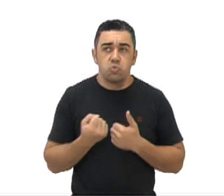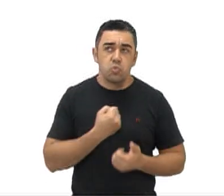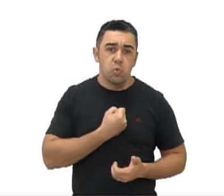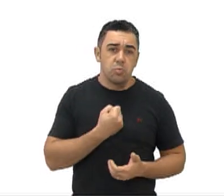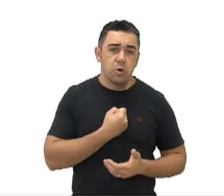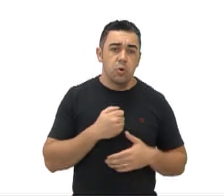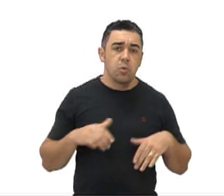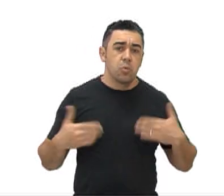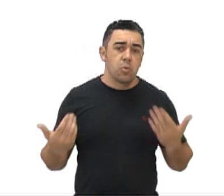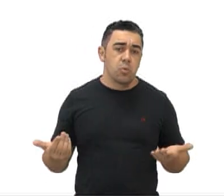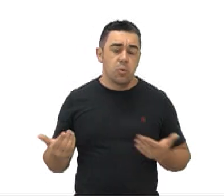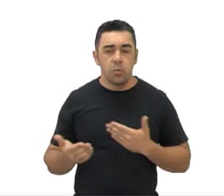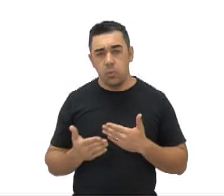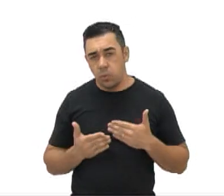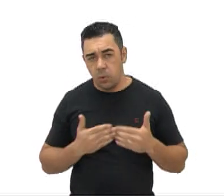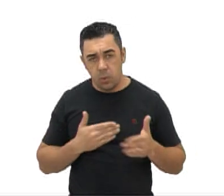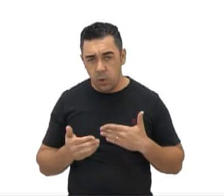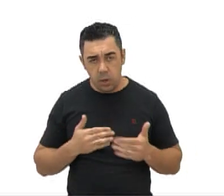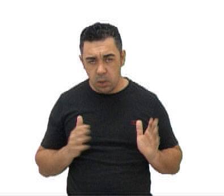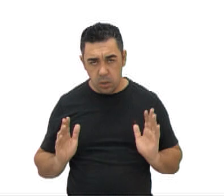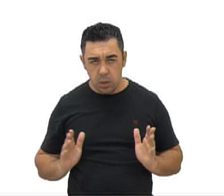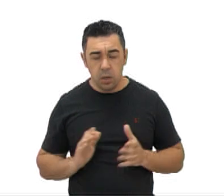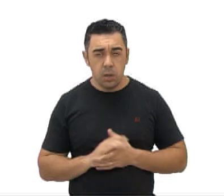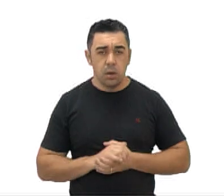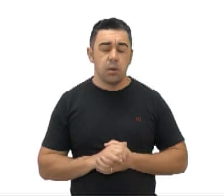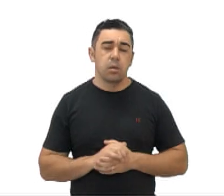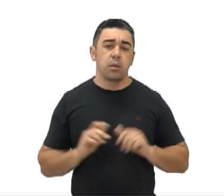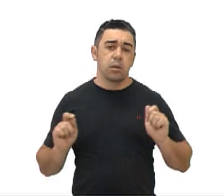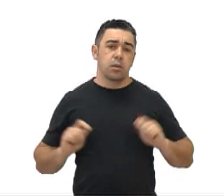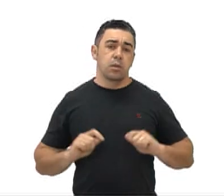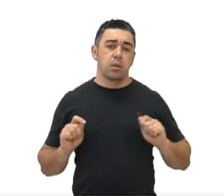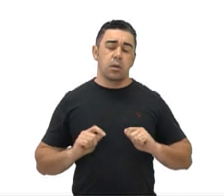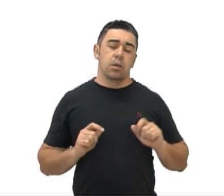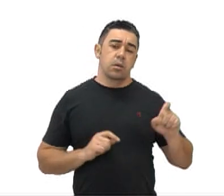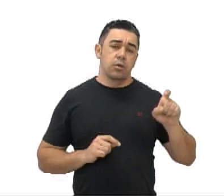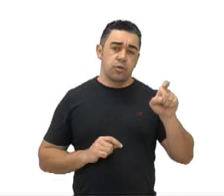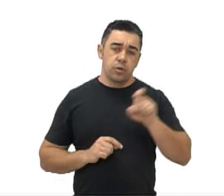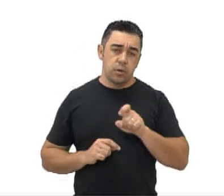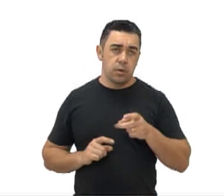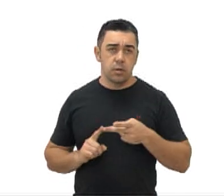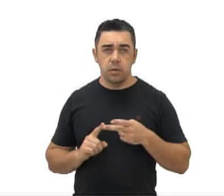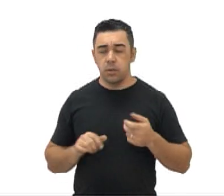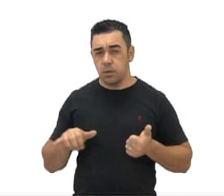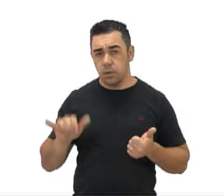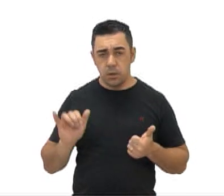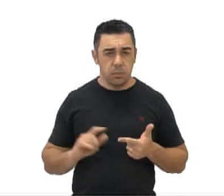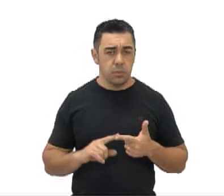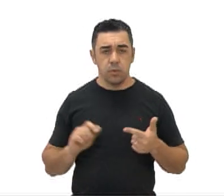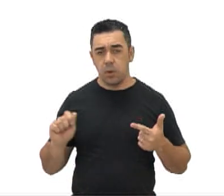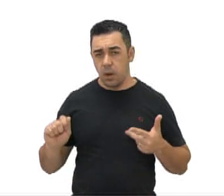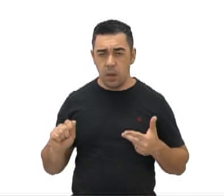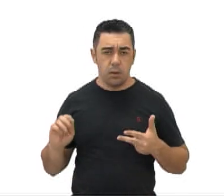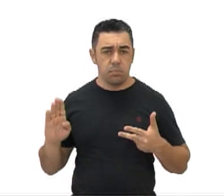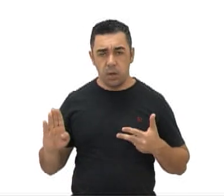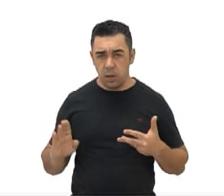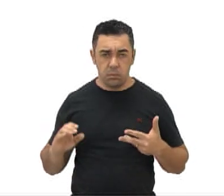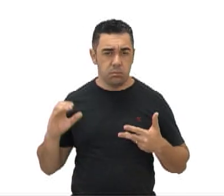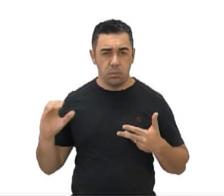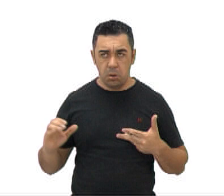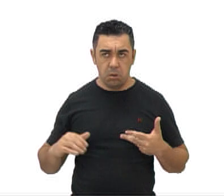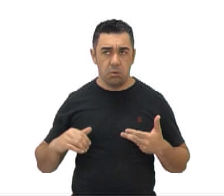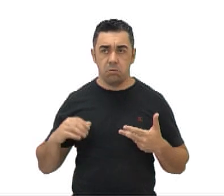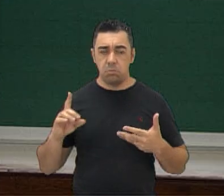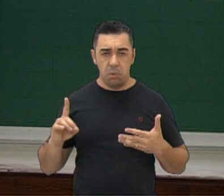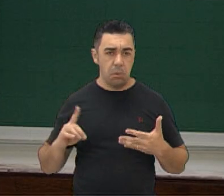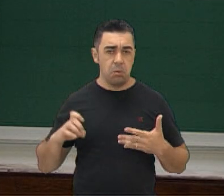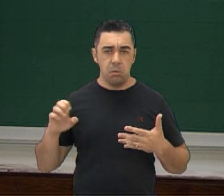gente não sabe que número é esse. E esse número ele pode ser representado pela letra x, Y, A, B, a